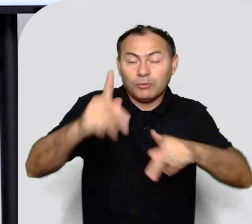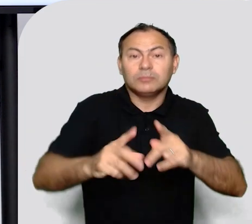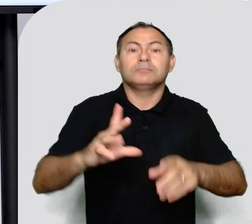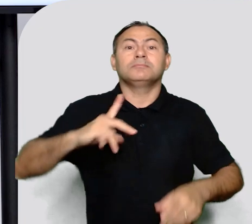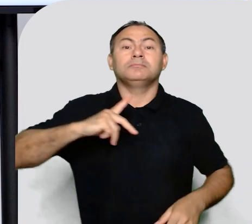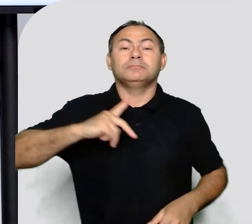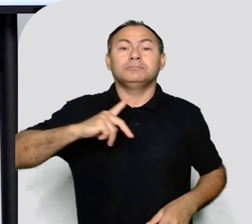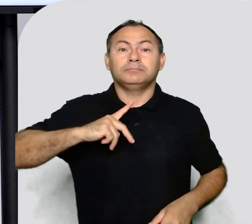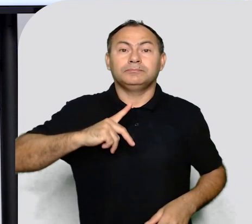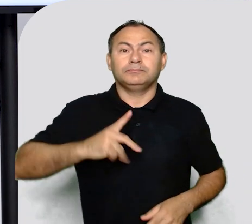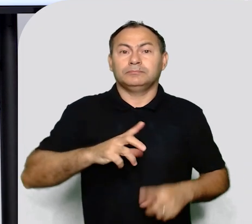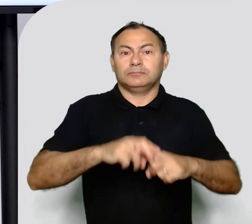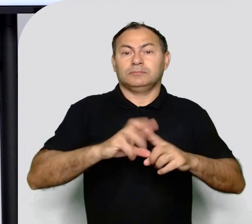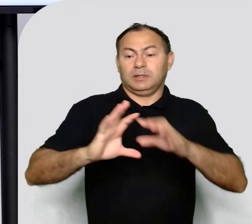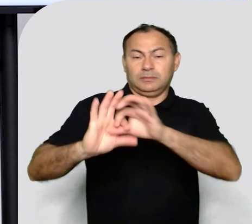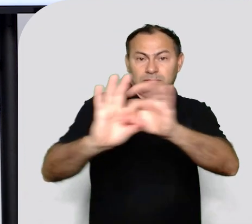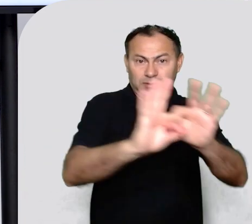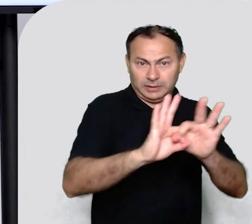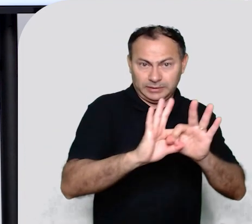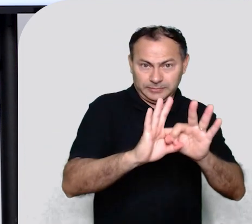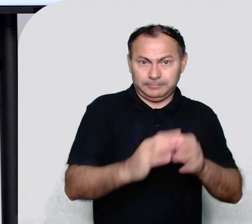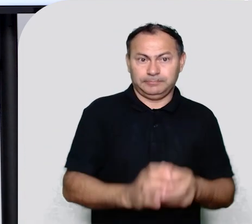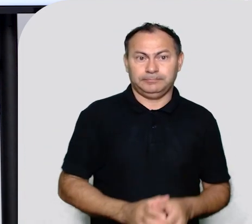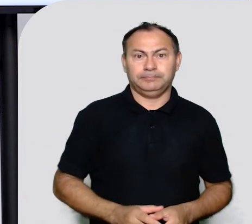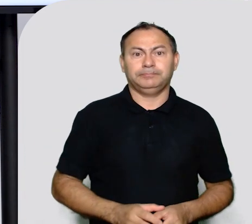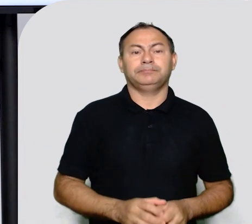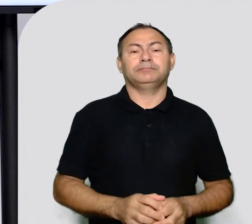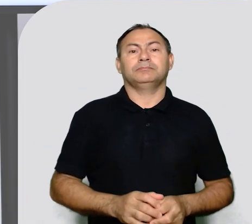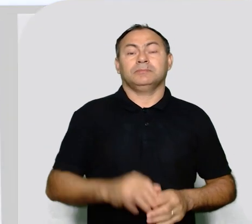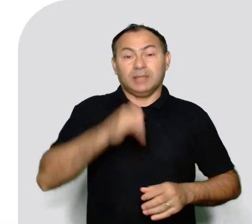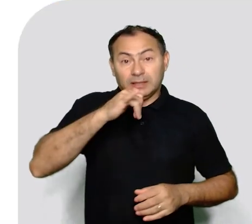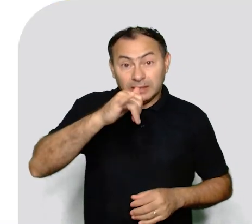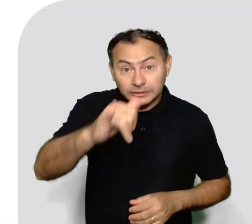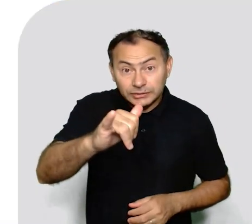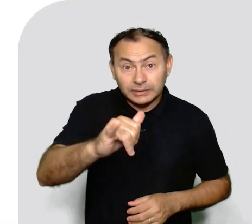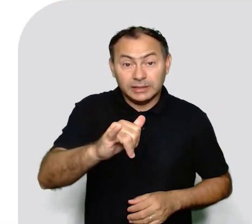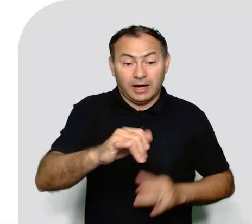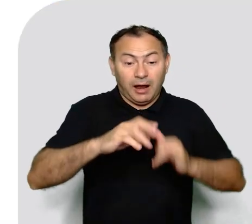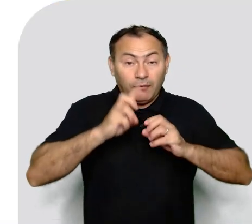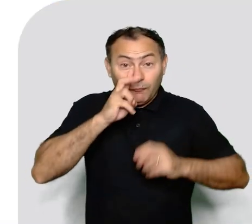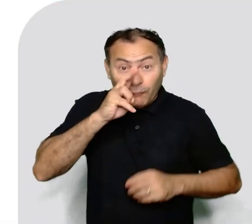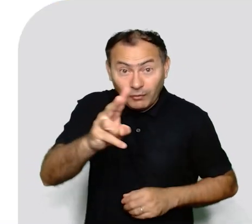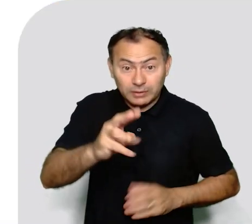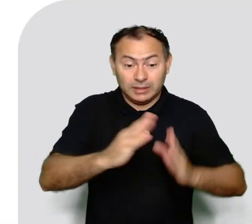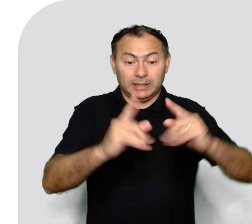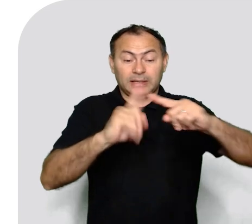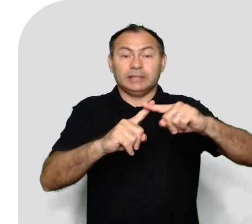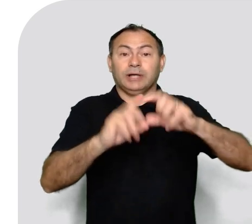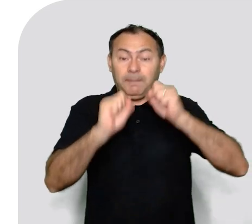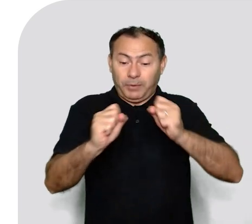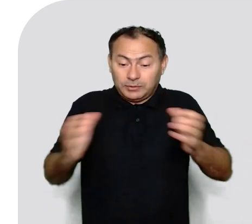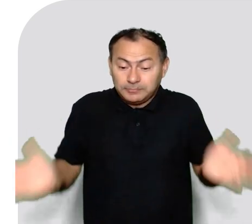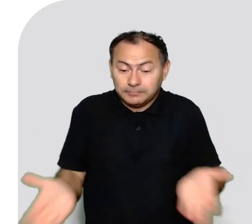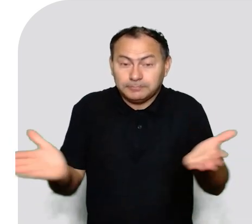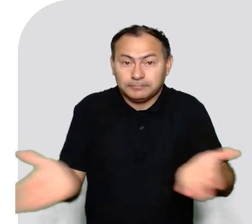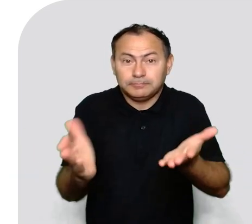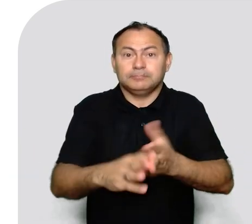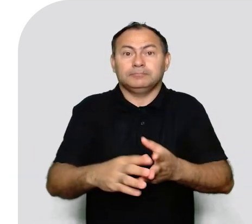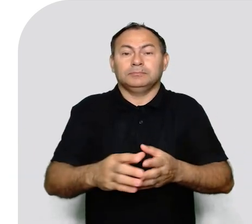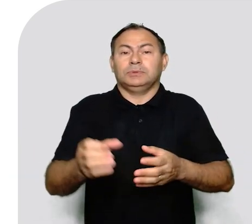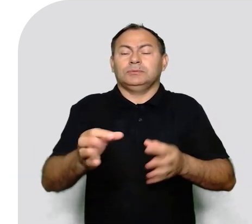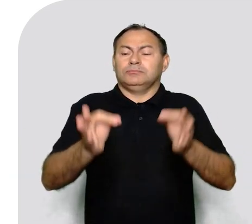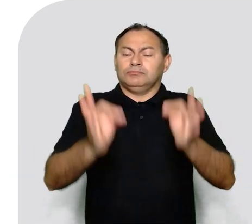em particular sobre a unidade. A energia que a Igreja pode incutir